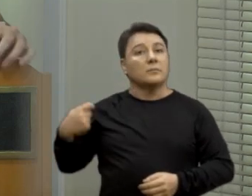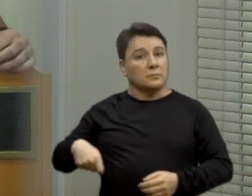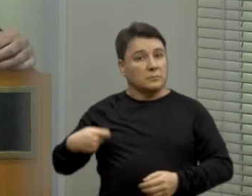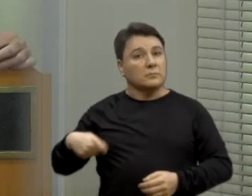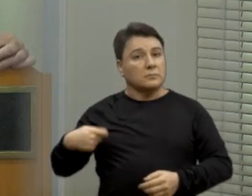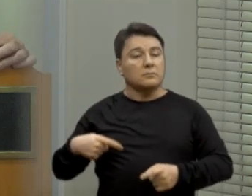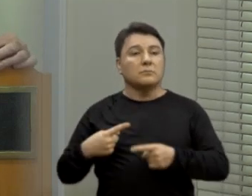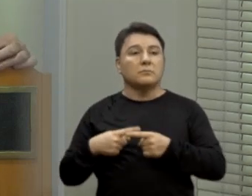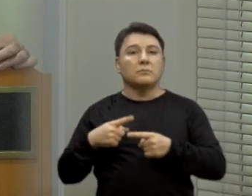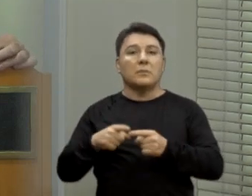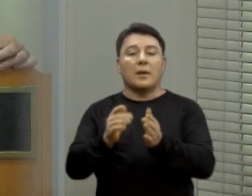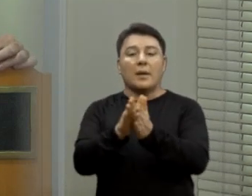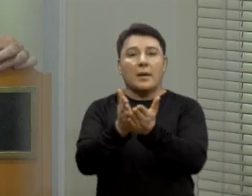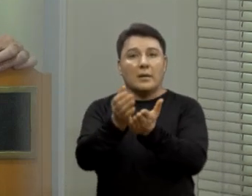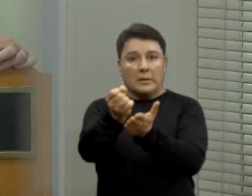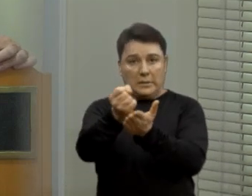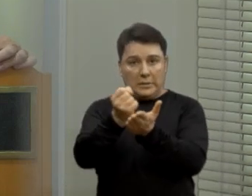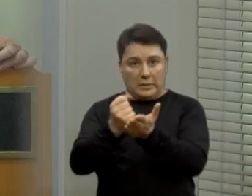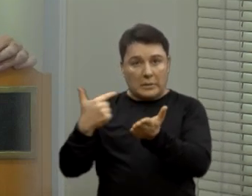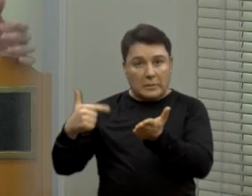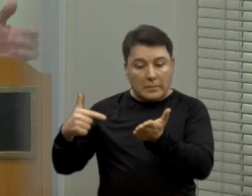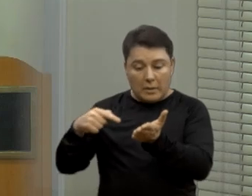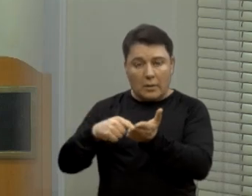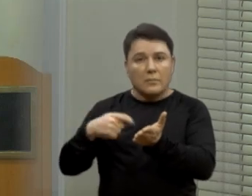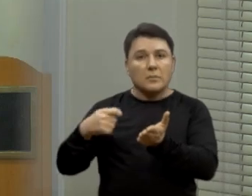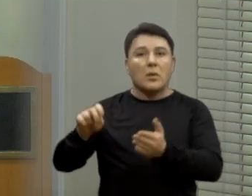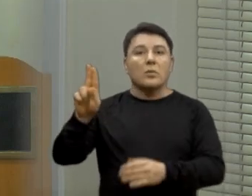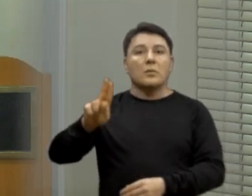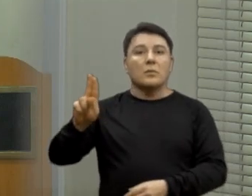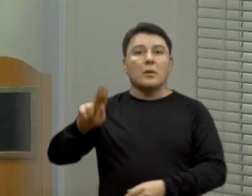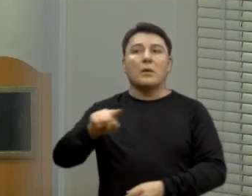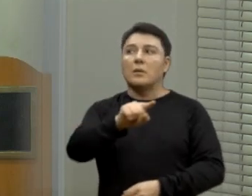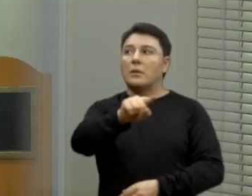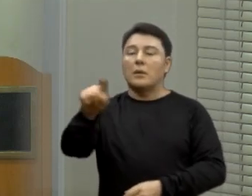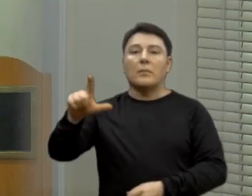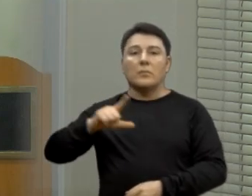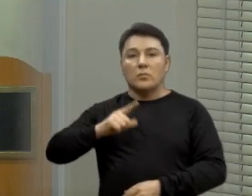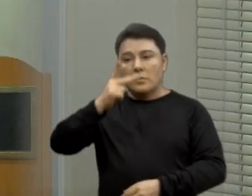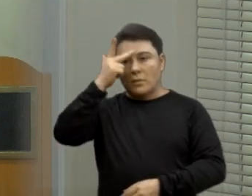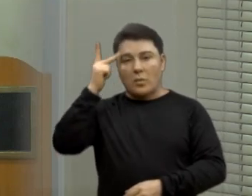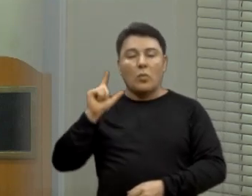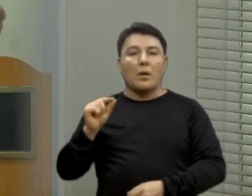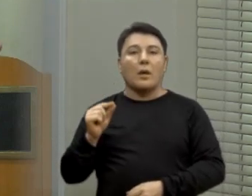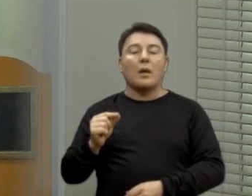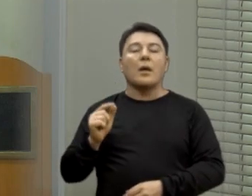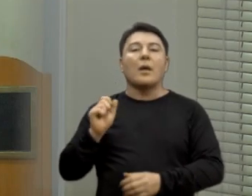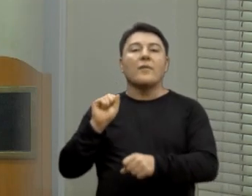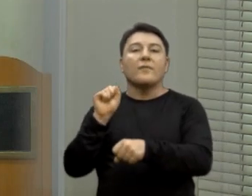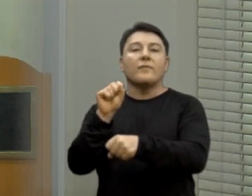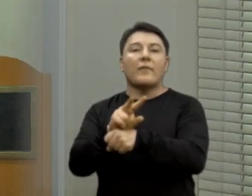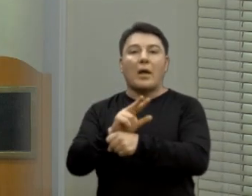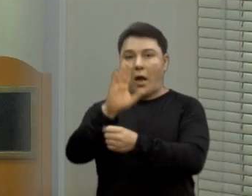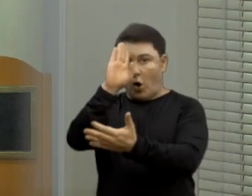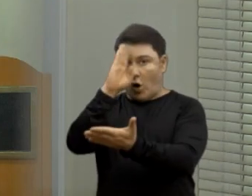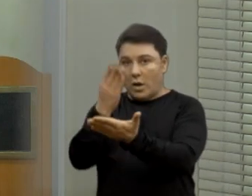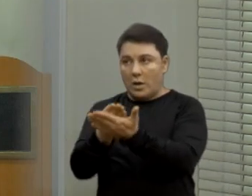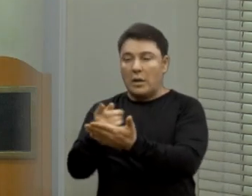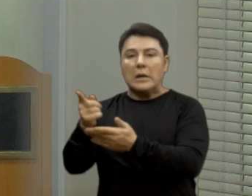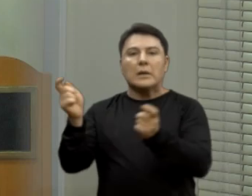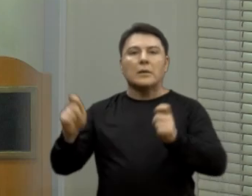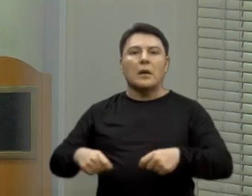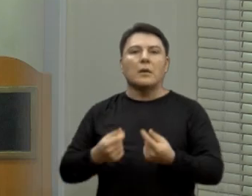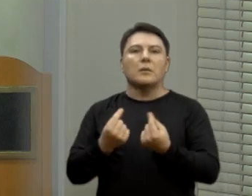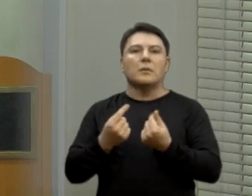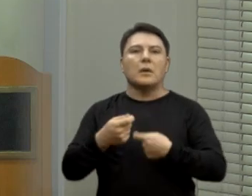consciência, e que essa carteira de trabalho aqui seja usada pelos cargos comissionados que estão aí na prefeitura, que são muitos, e que economizaria